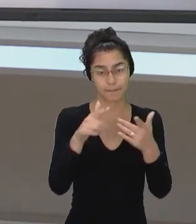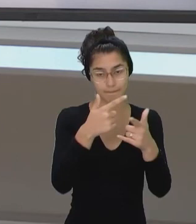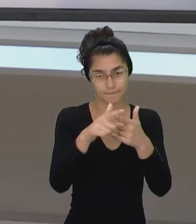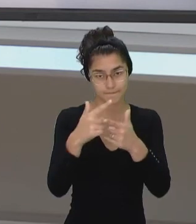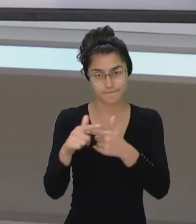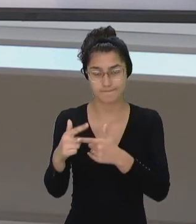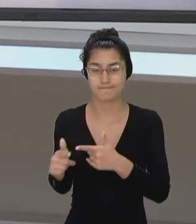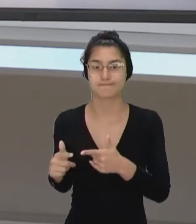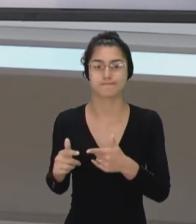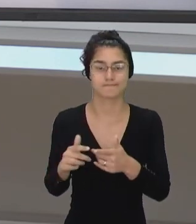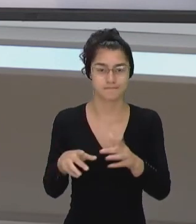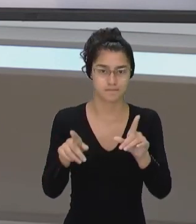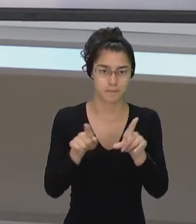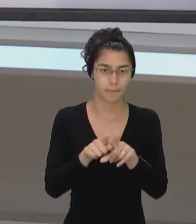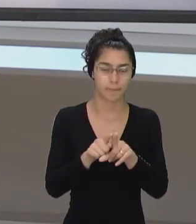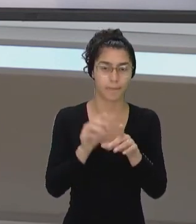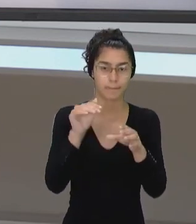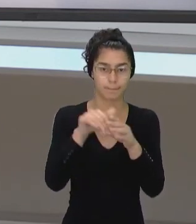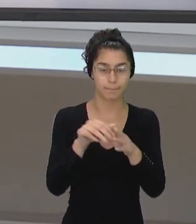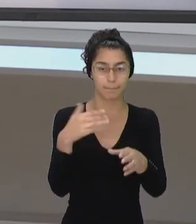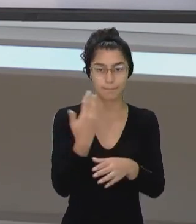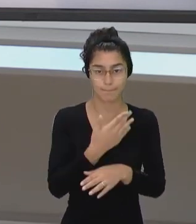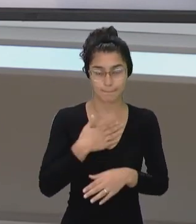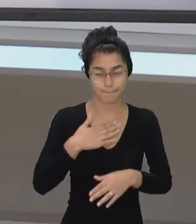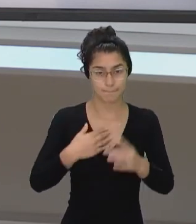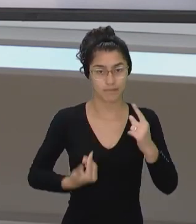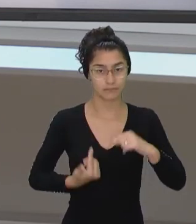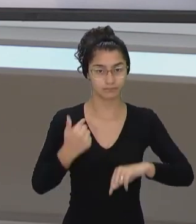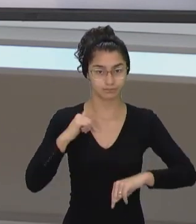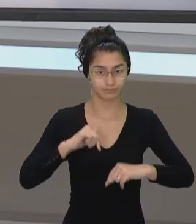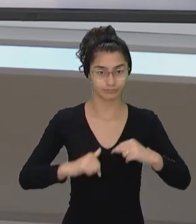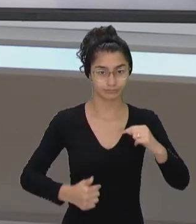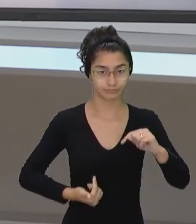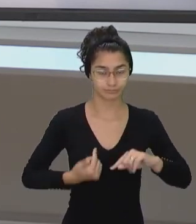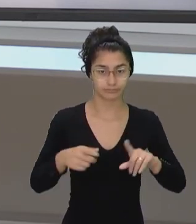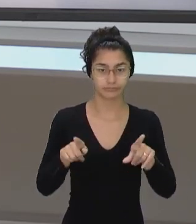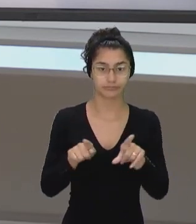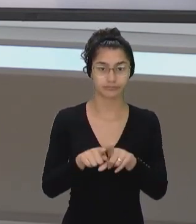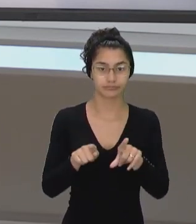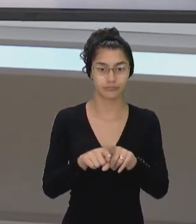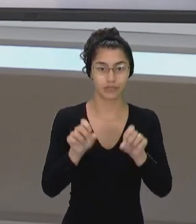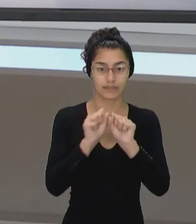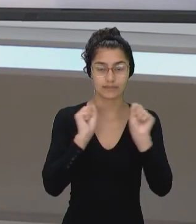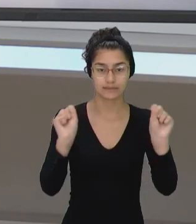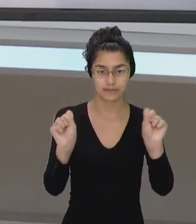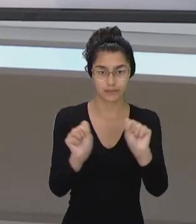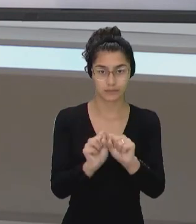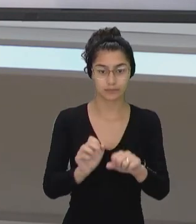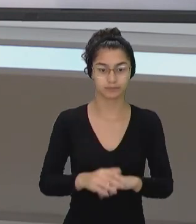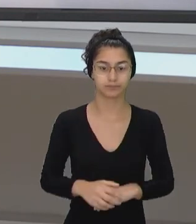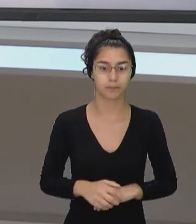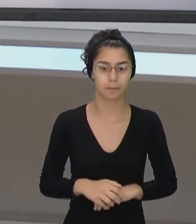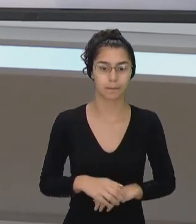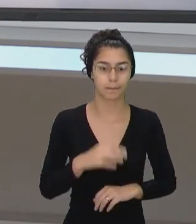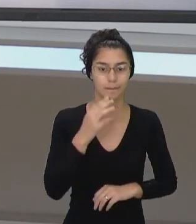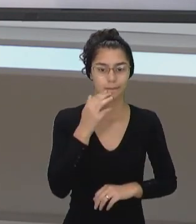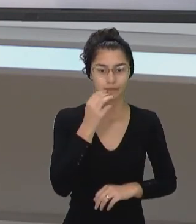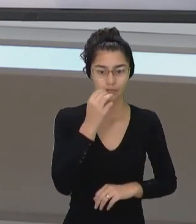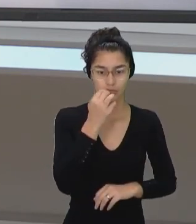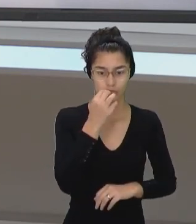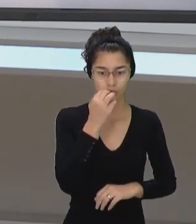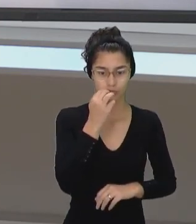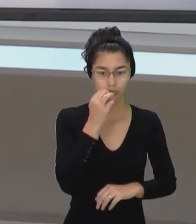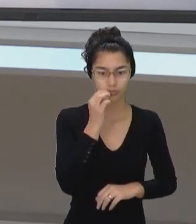outros distúrbios dentro do meu organismo e na fisiologia aí do meu sistema. E aí, uma